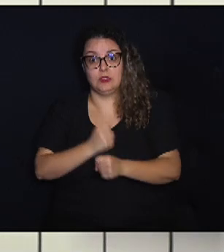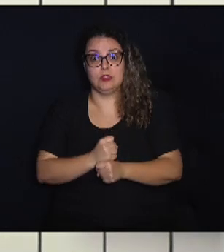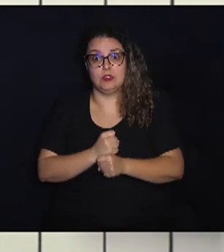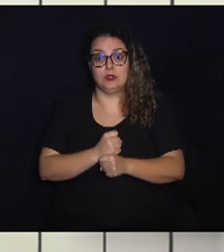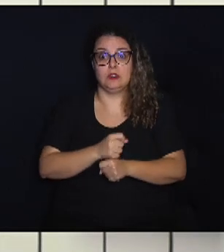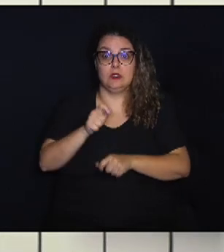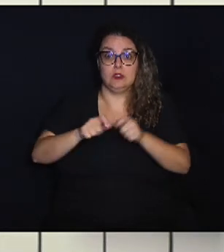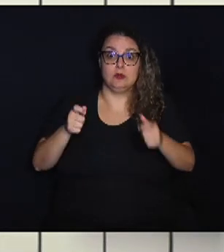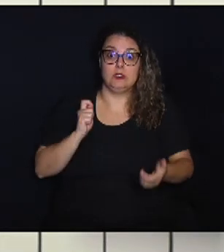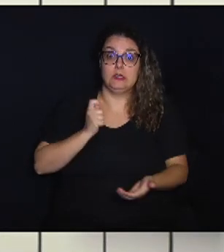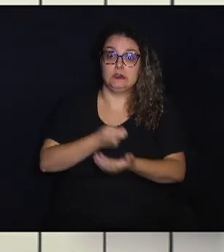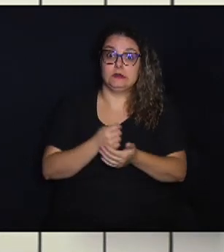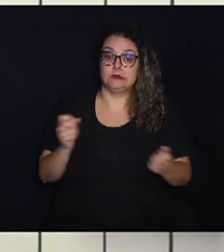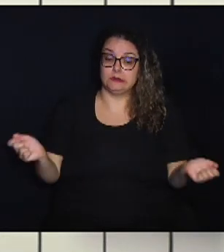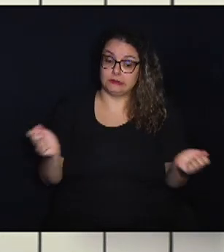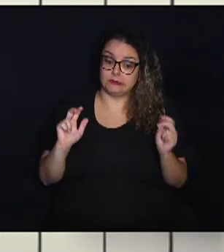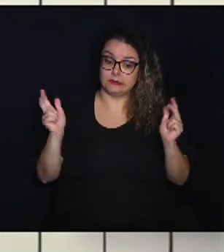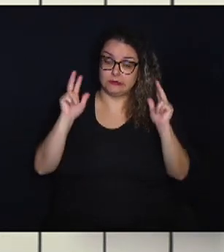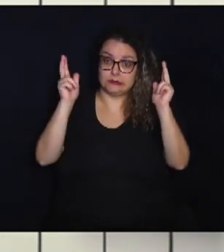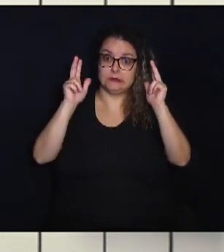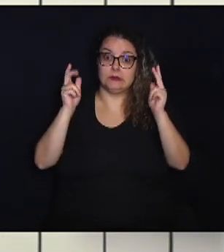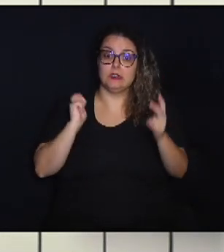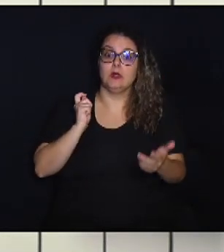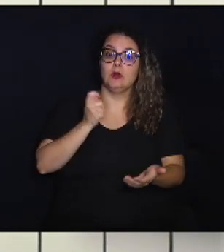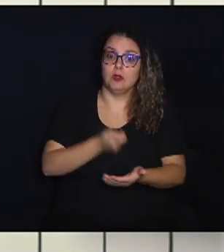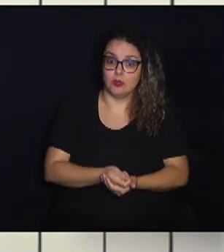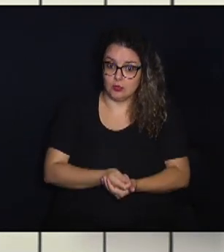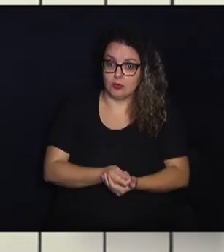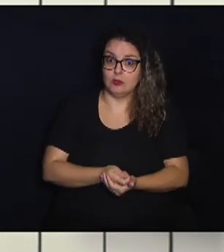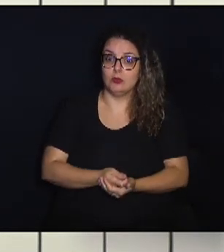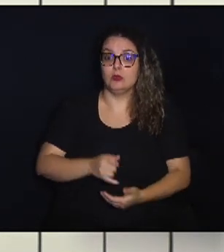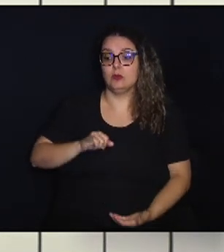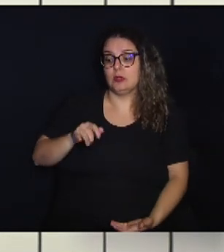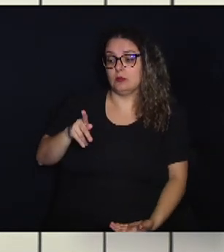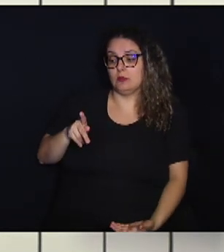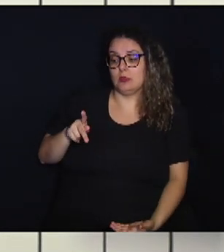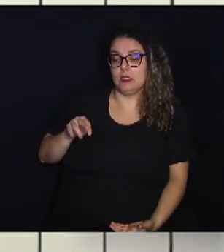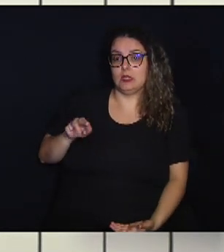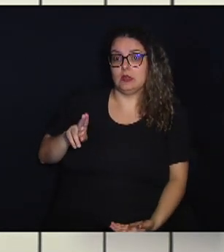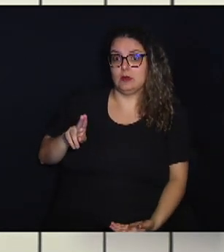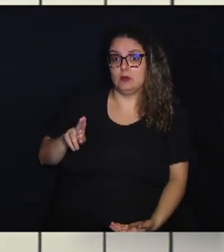contribuintes precisam ficar atentos ao pagamento do IPTU. Agora, em